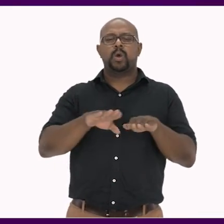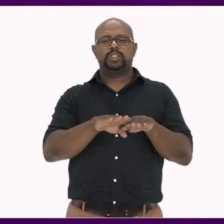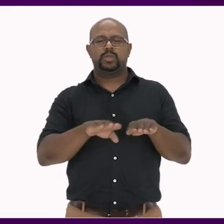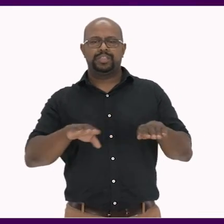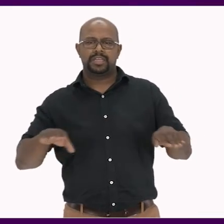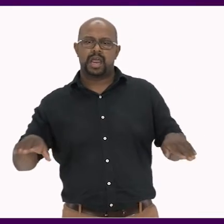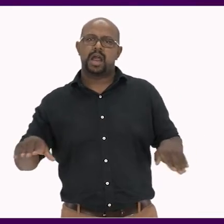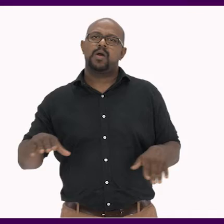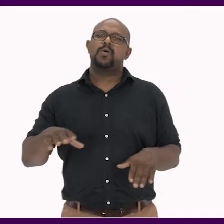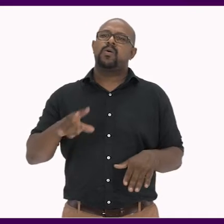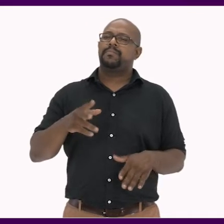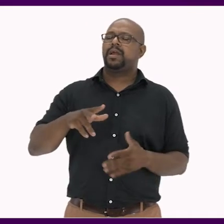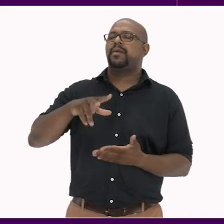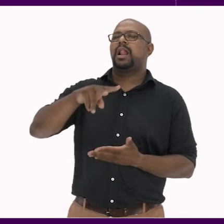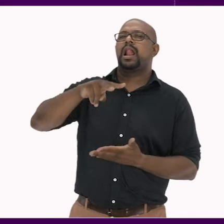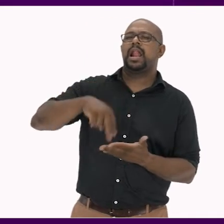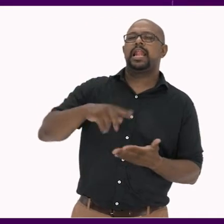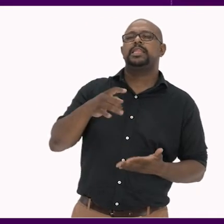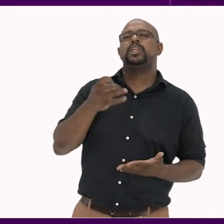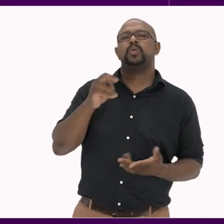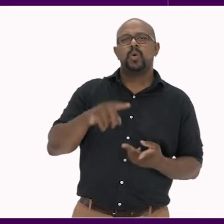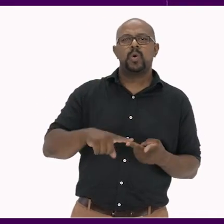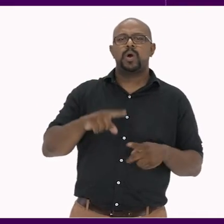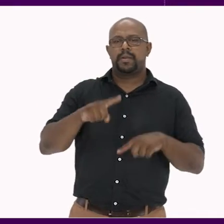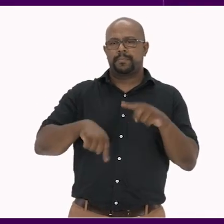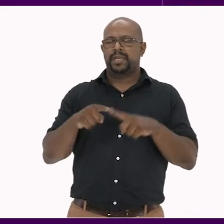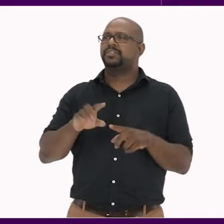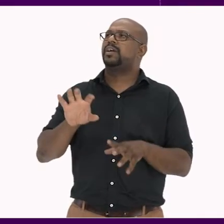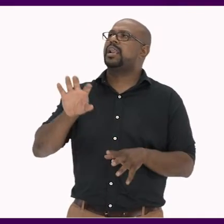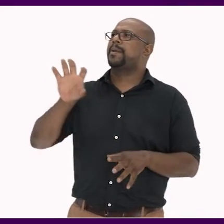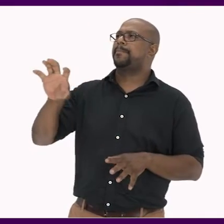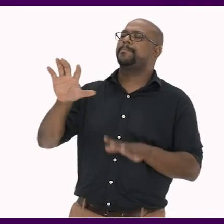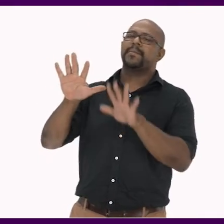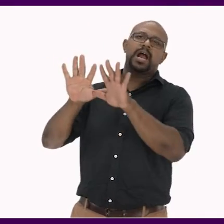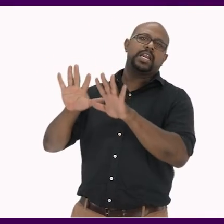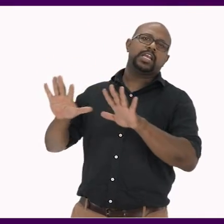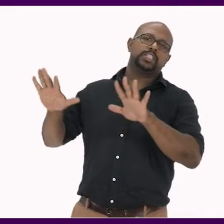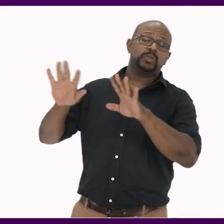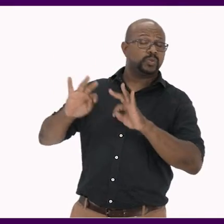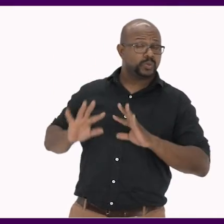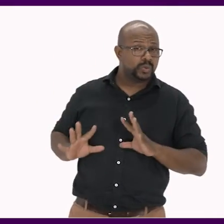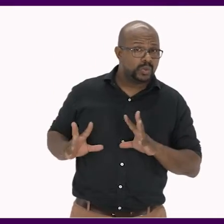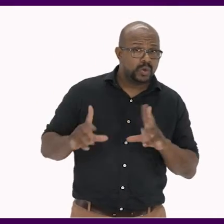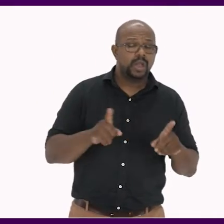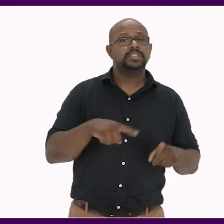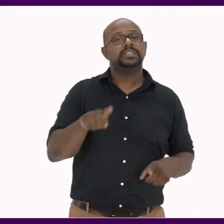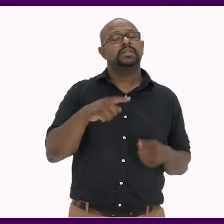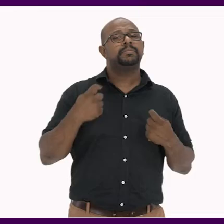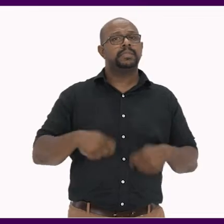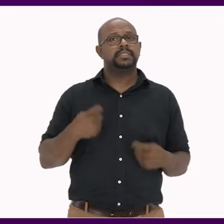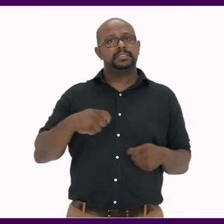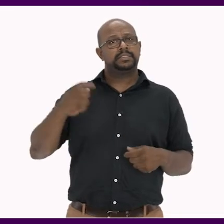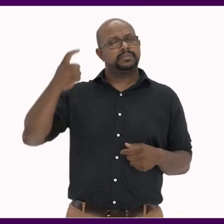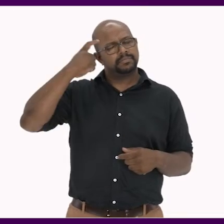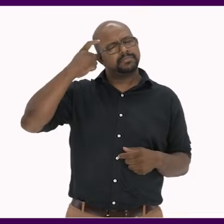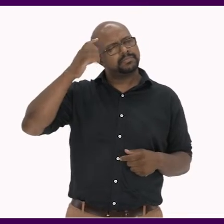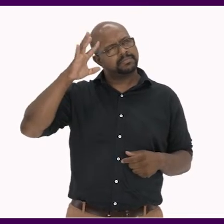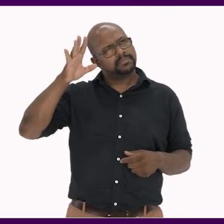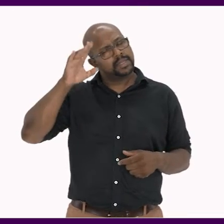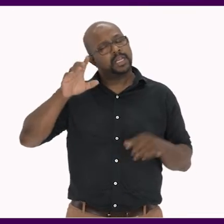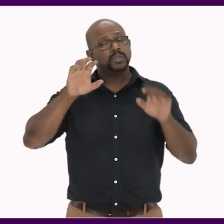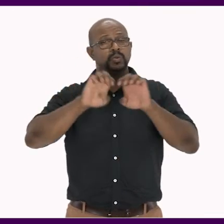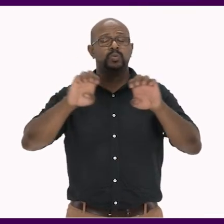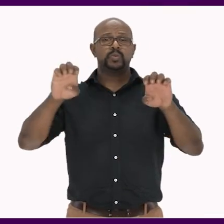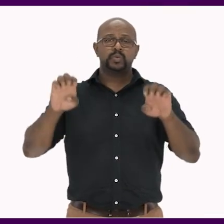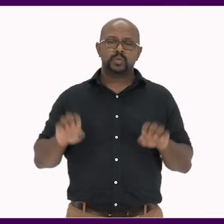horizontais, ou mesmo leitores, peças que vão na parede, todas elas têm que ter